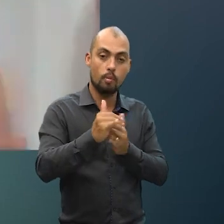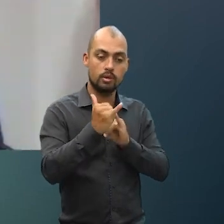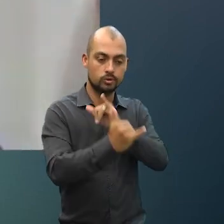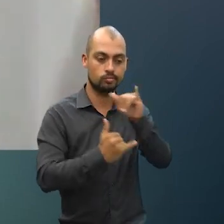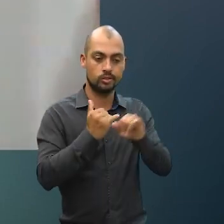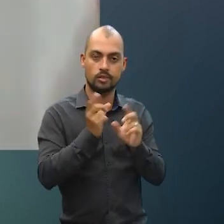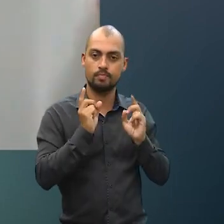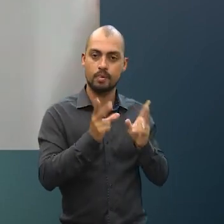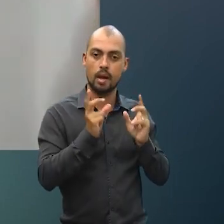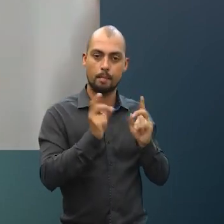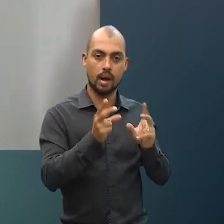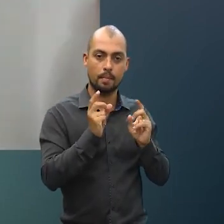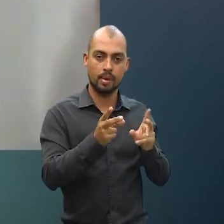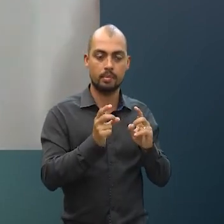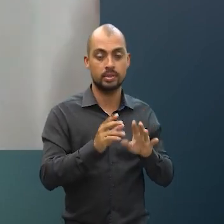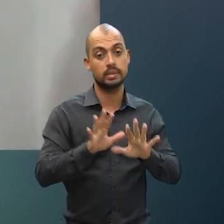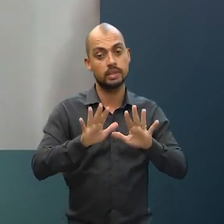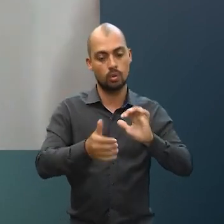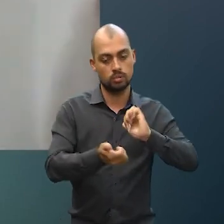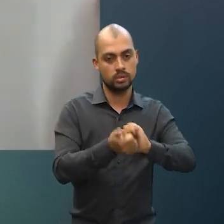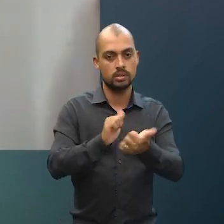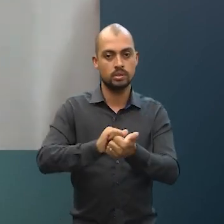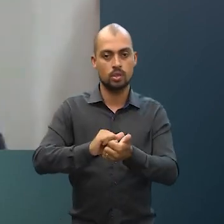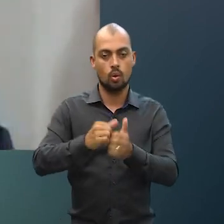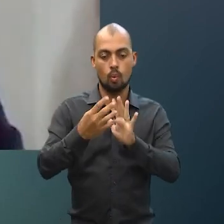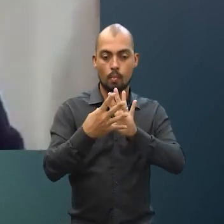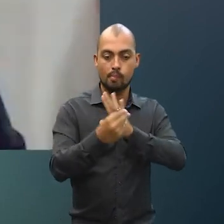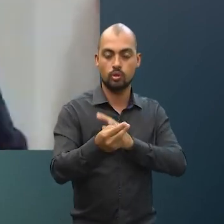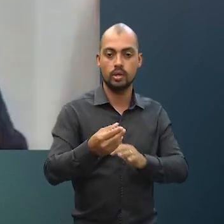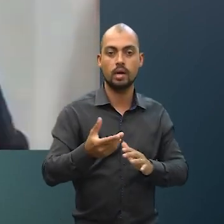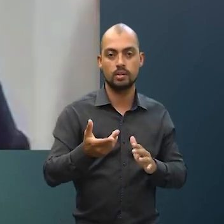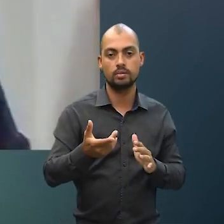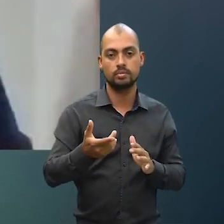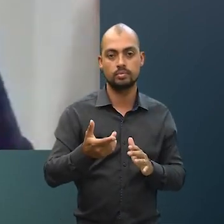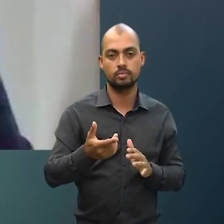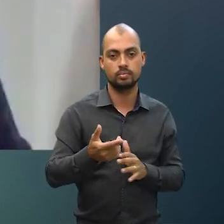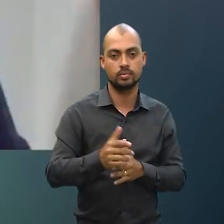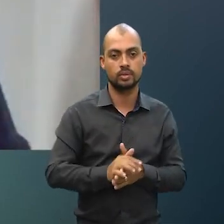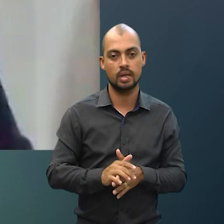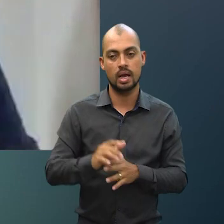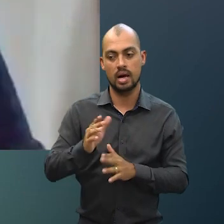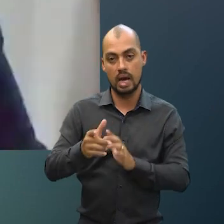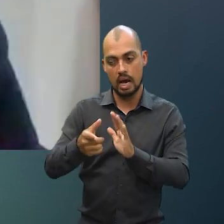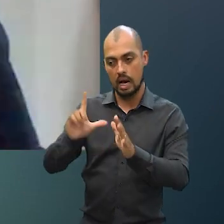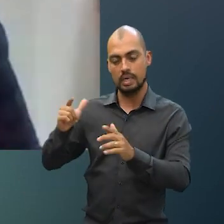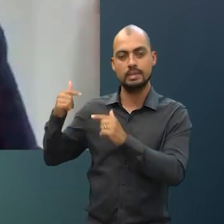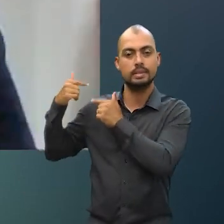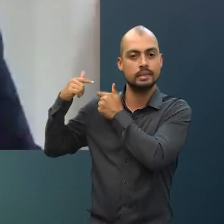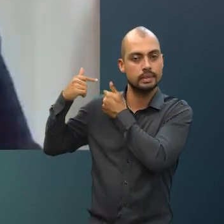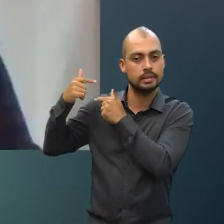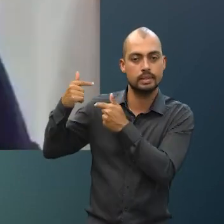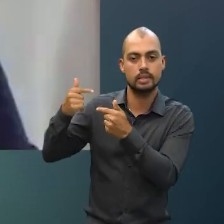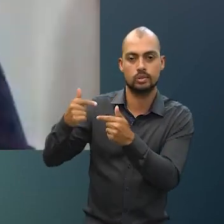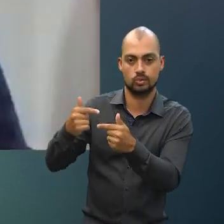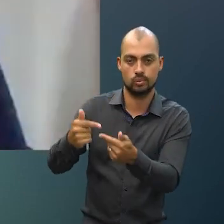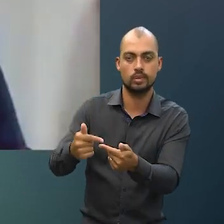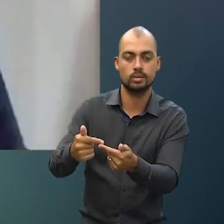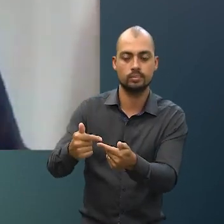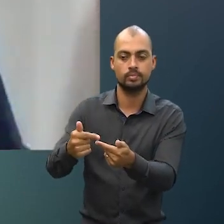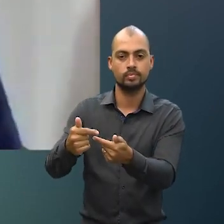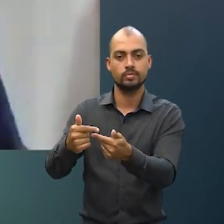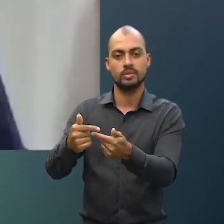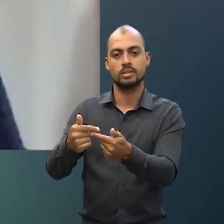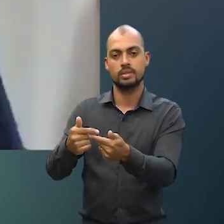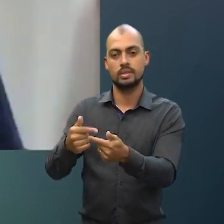né? Então, essa adaptação no modelo de negócios, que era realmente um negócio bastante tradicional, um